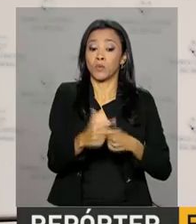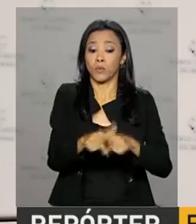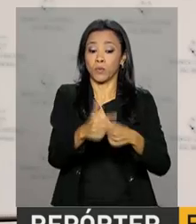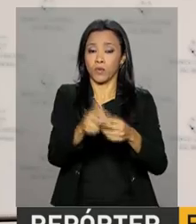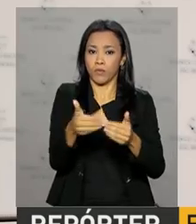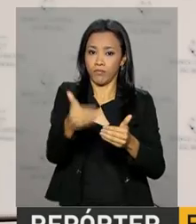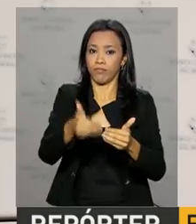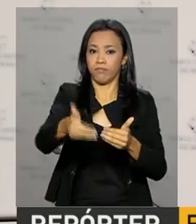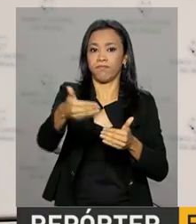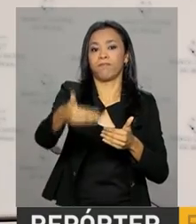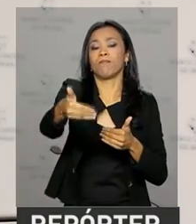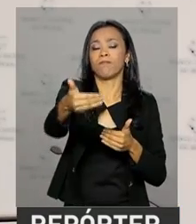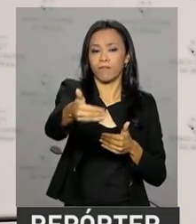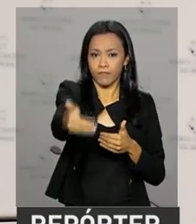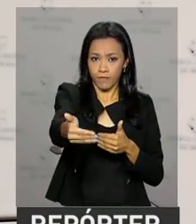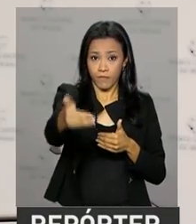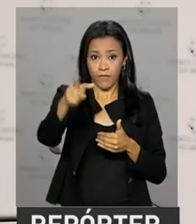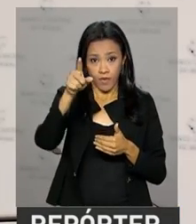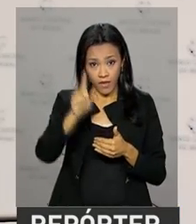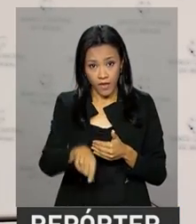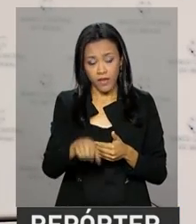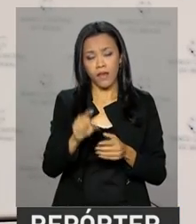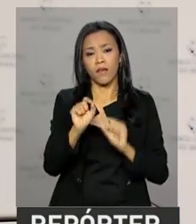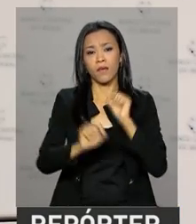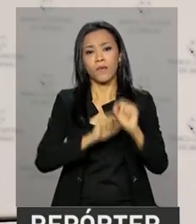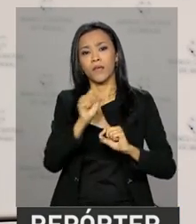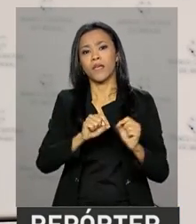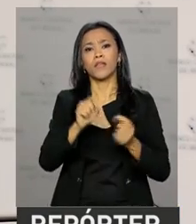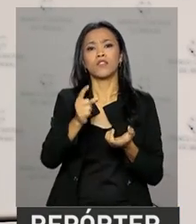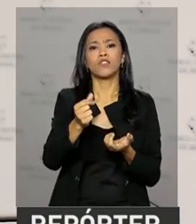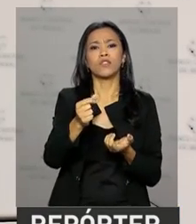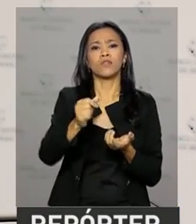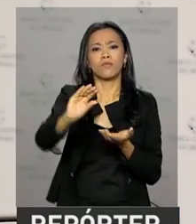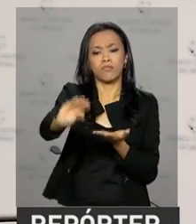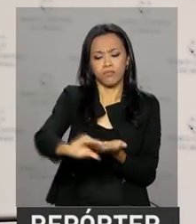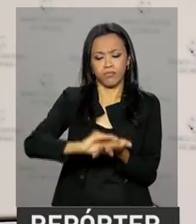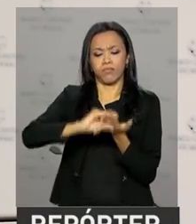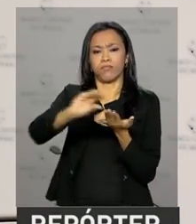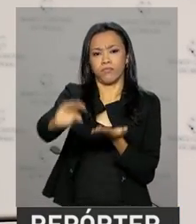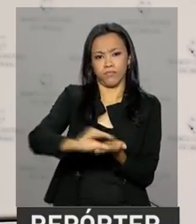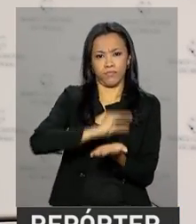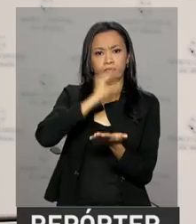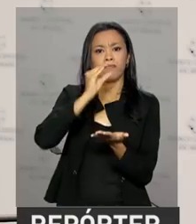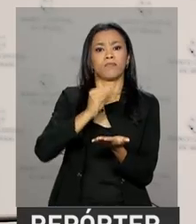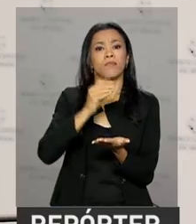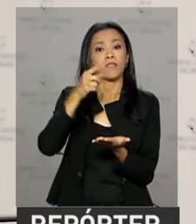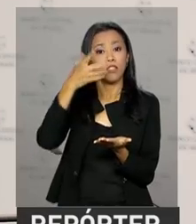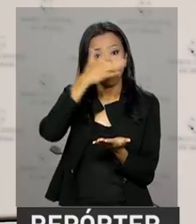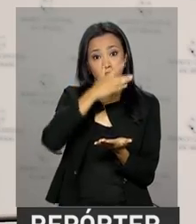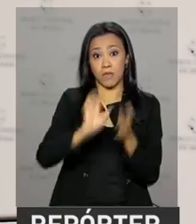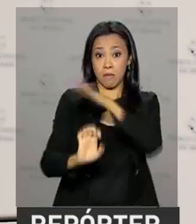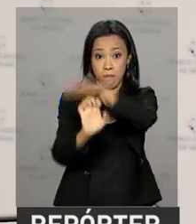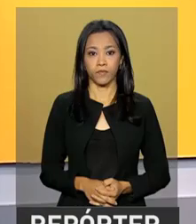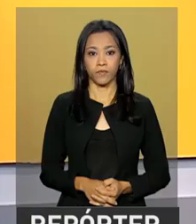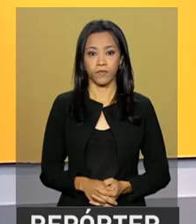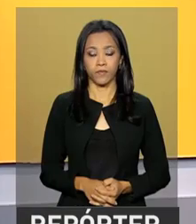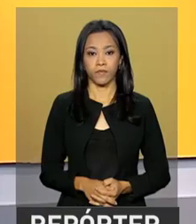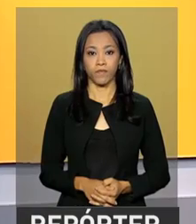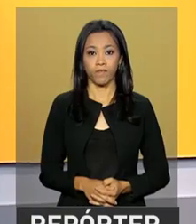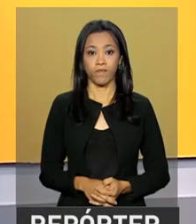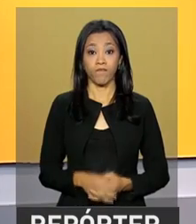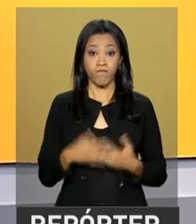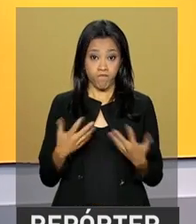correntes e sendo mais do que integralmente financiada pelos investimentos diretos de longo prazo eh de investidores estrangeiros no país